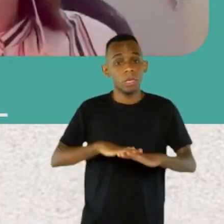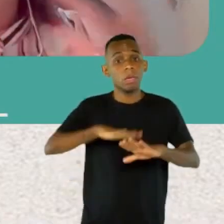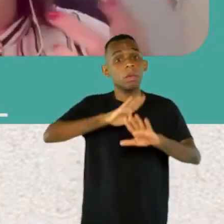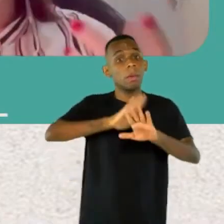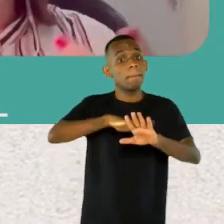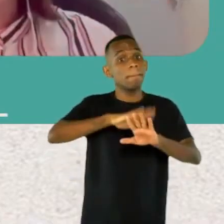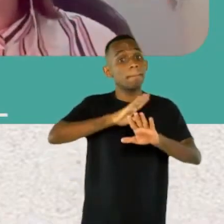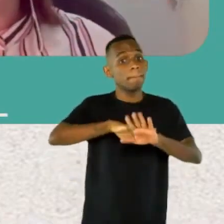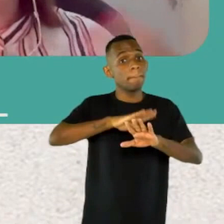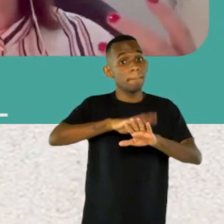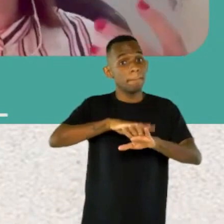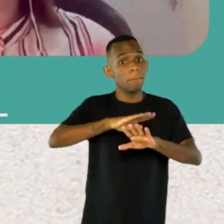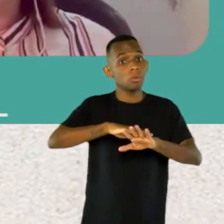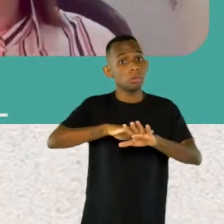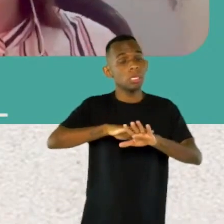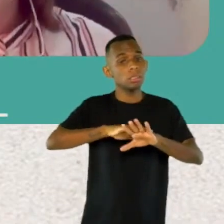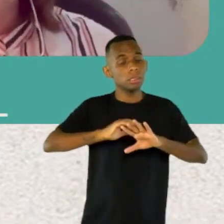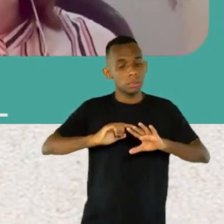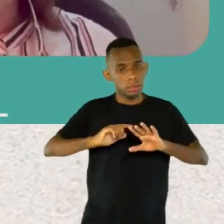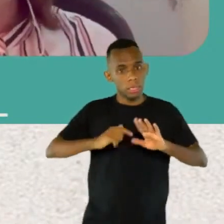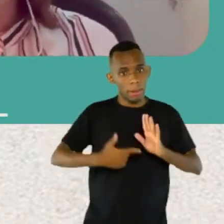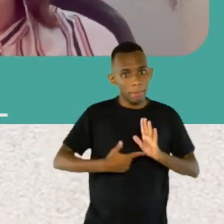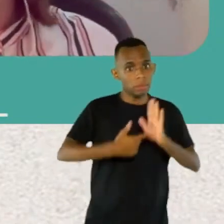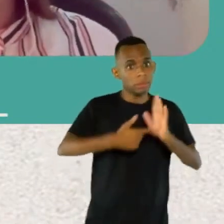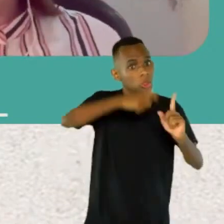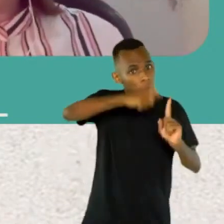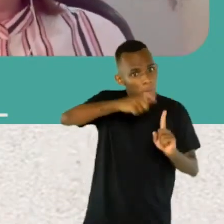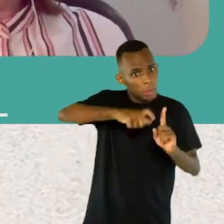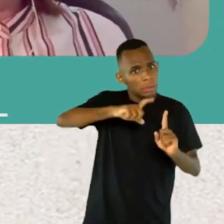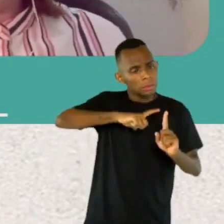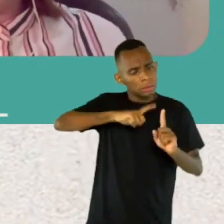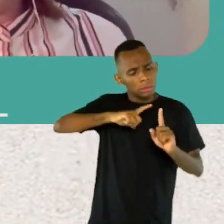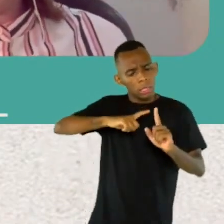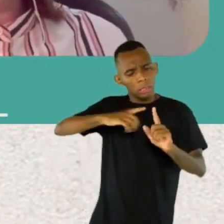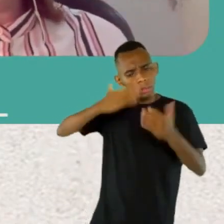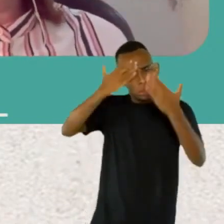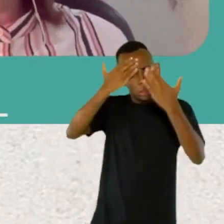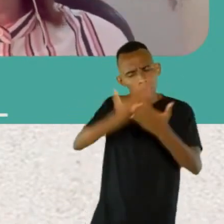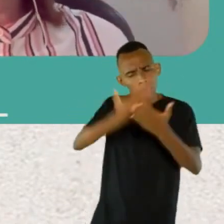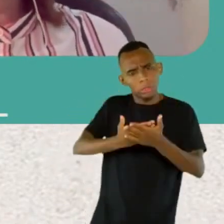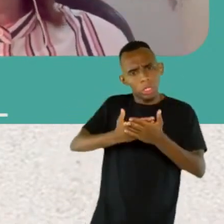trás da ação dos personagens há essa esperança de que